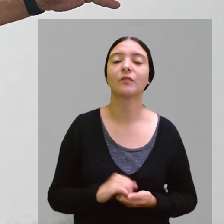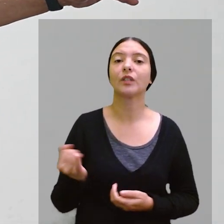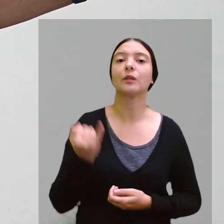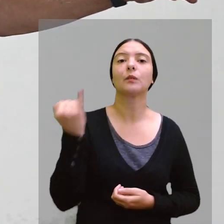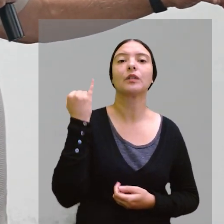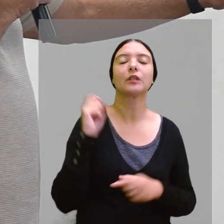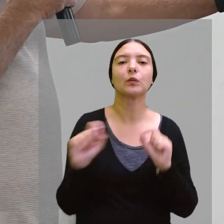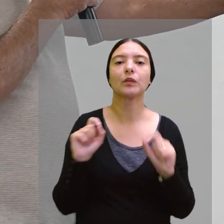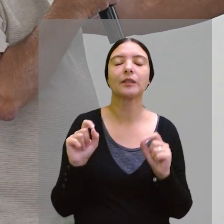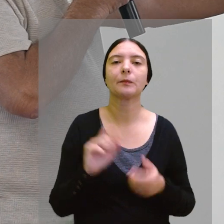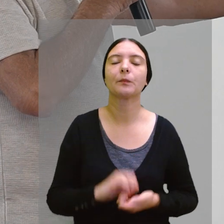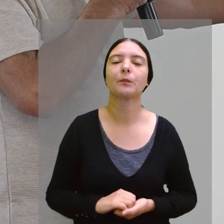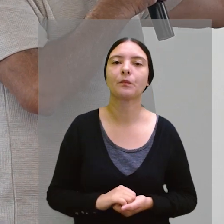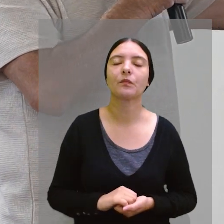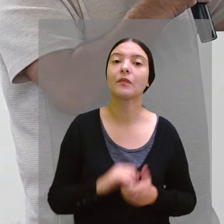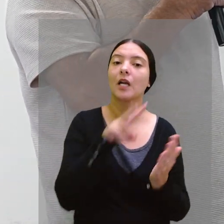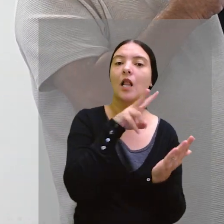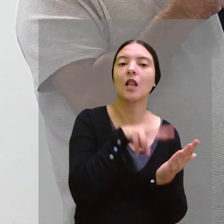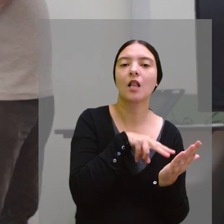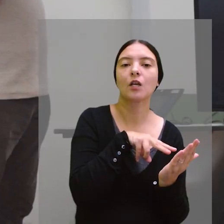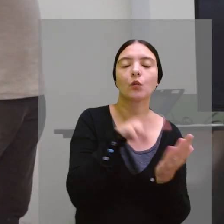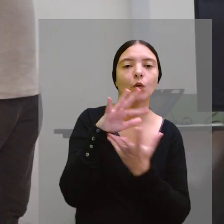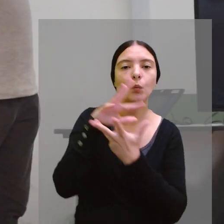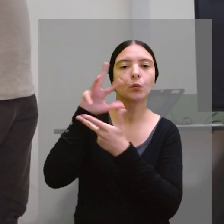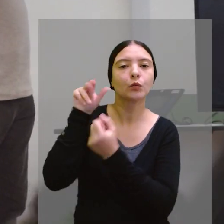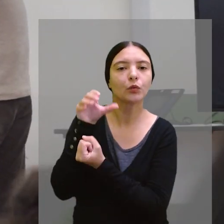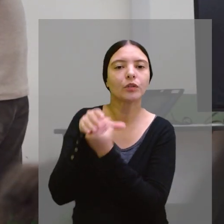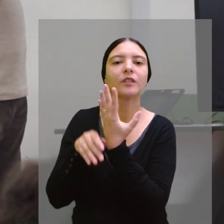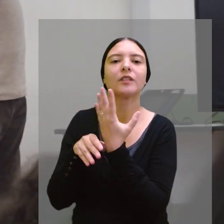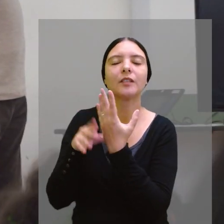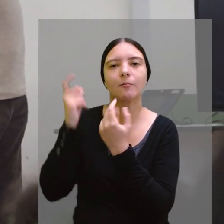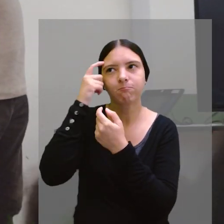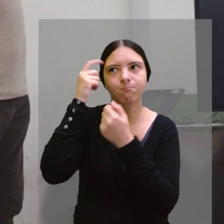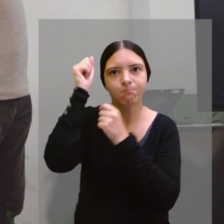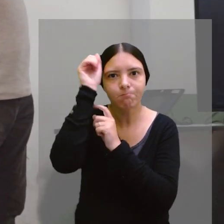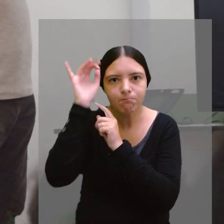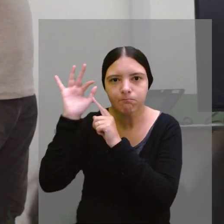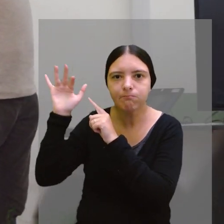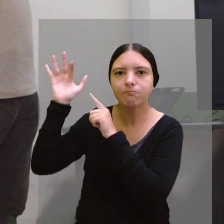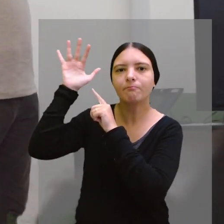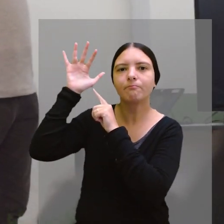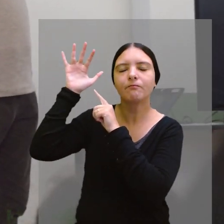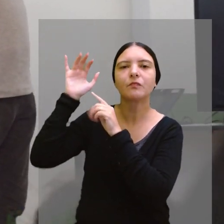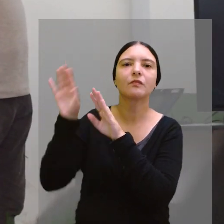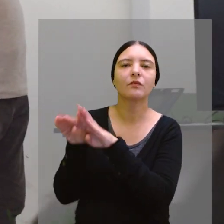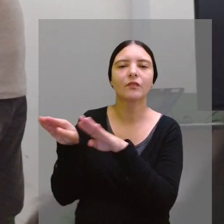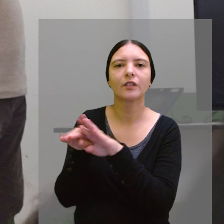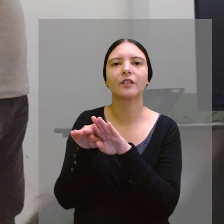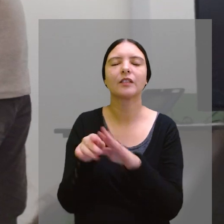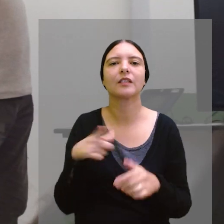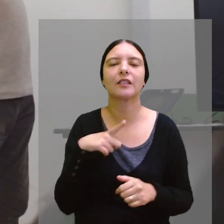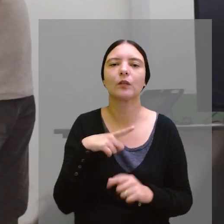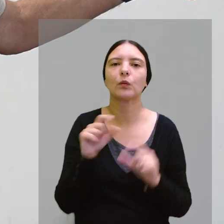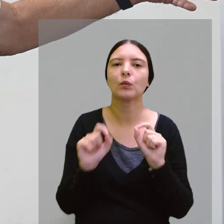Importante, gente, que é o seguinte, a leitura cria mundos que são mundos mentais que geram